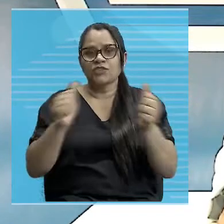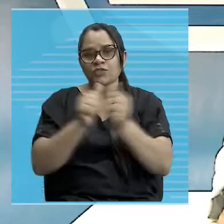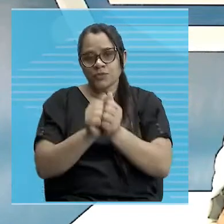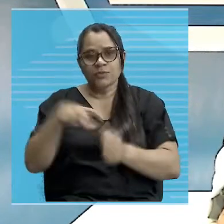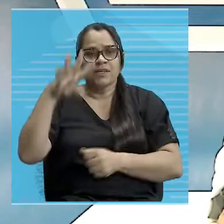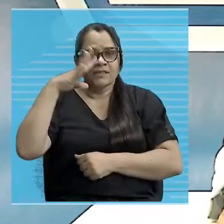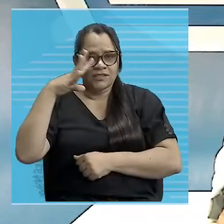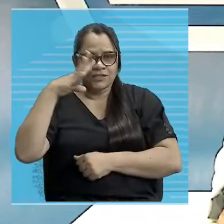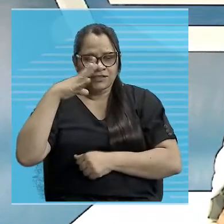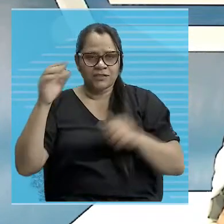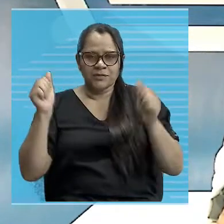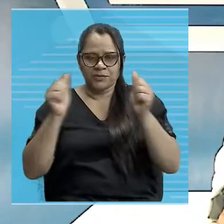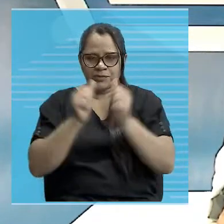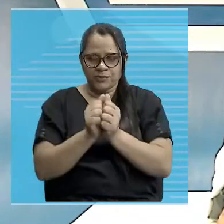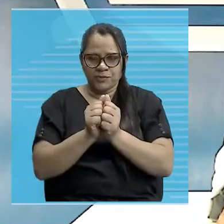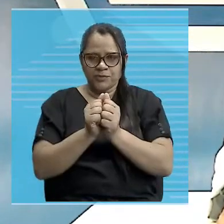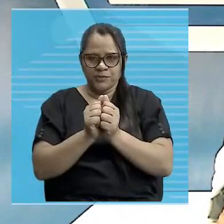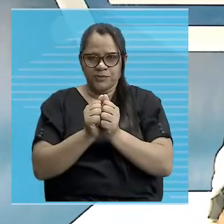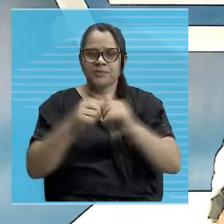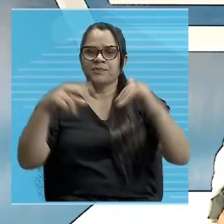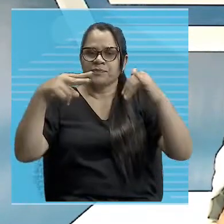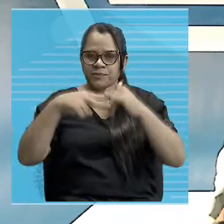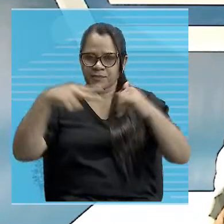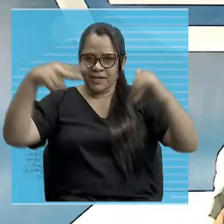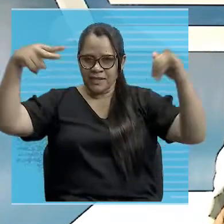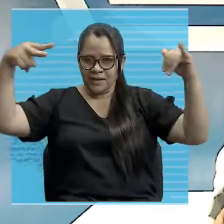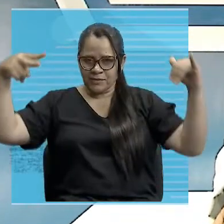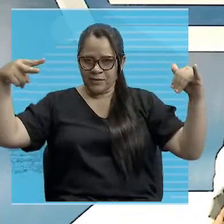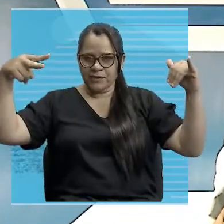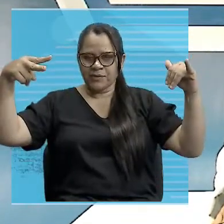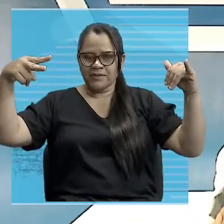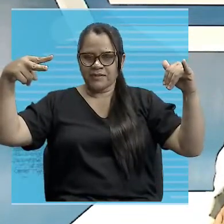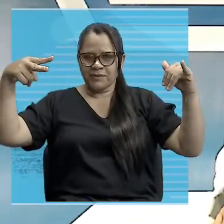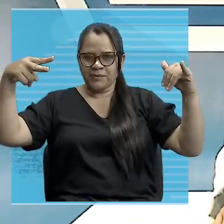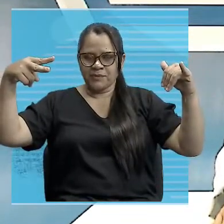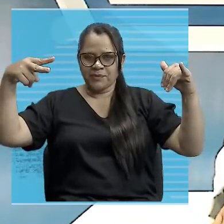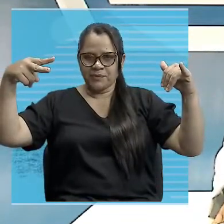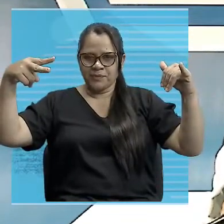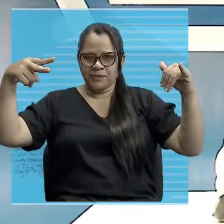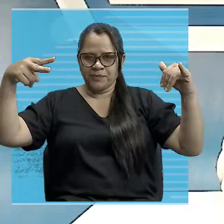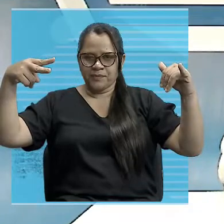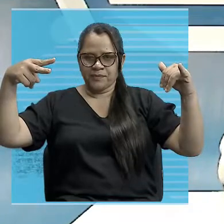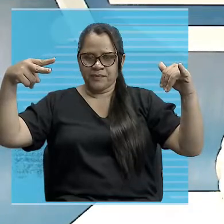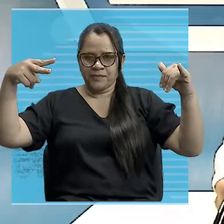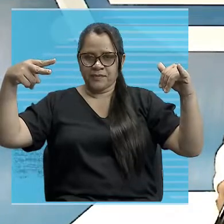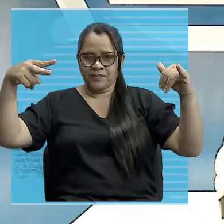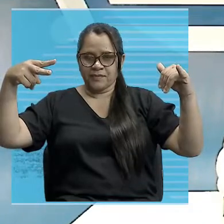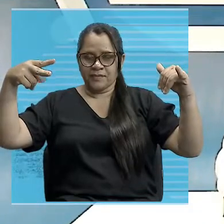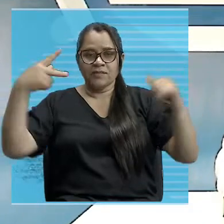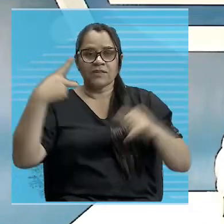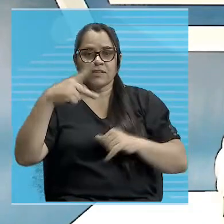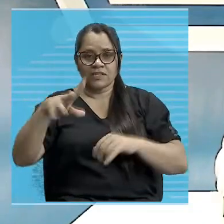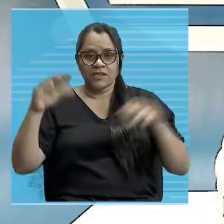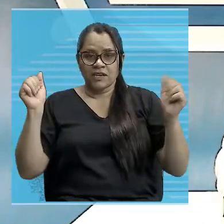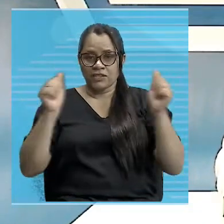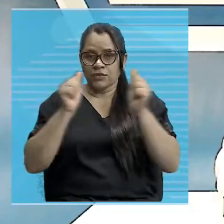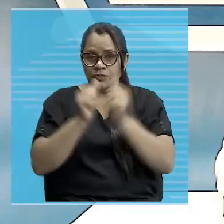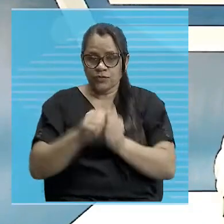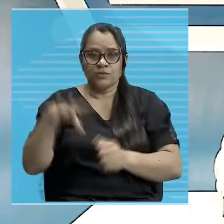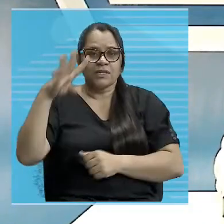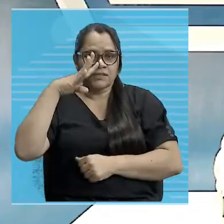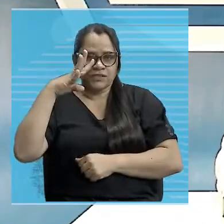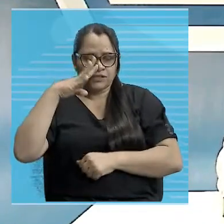conectados conosco através do canal Educação. Você esteja conectado talvez